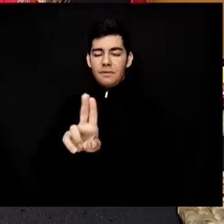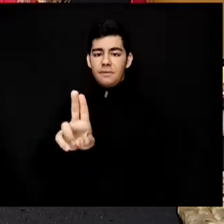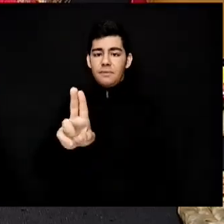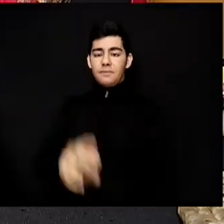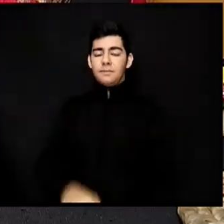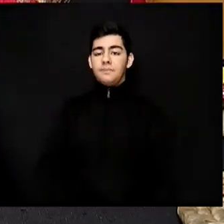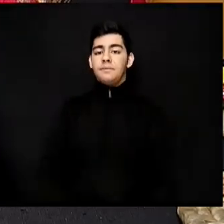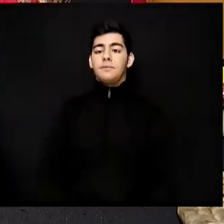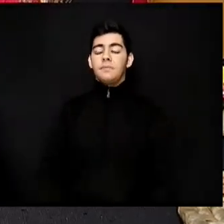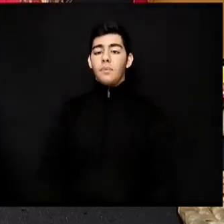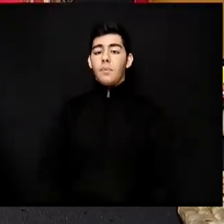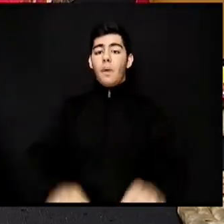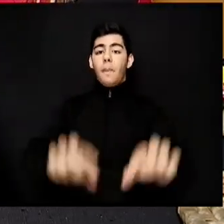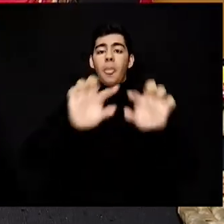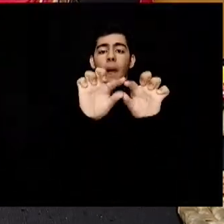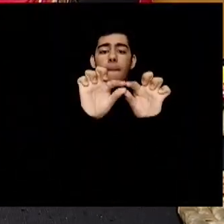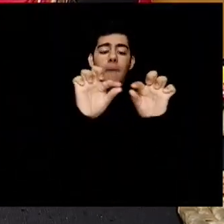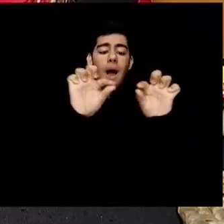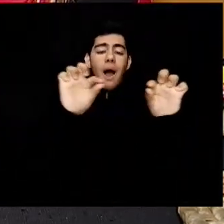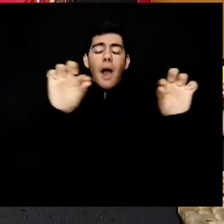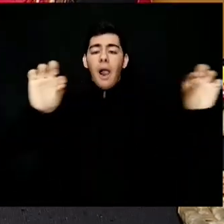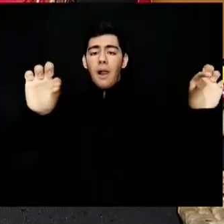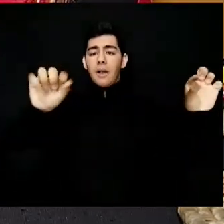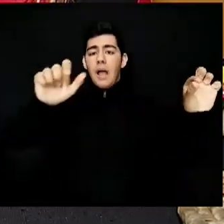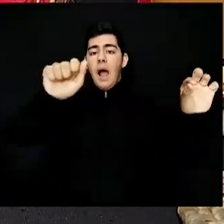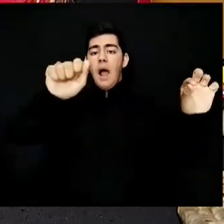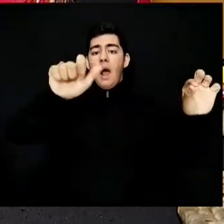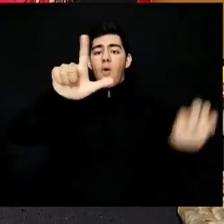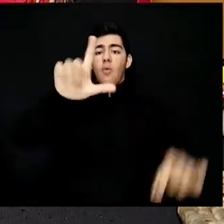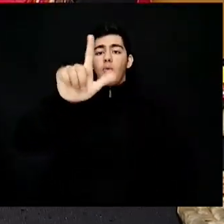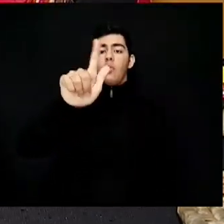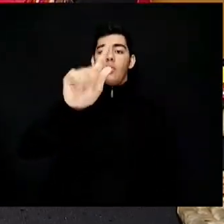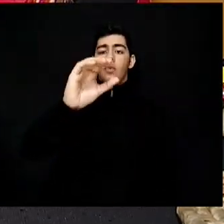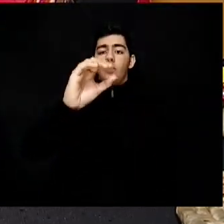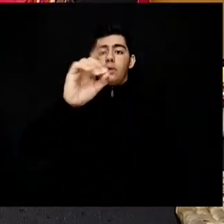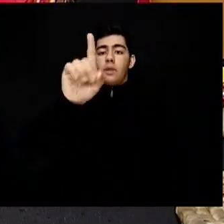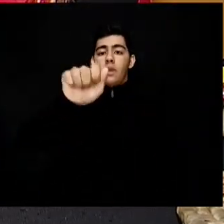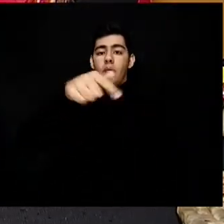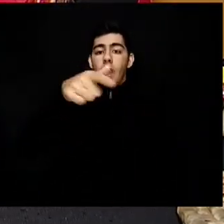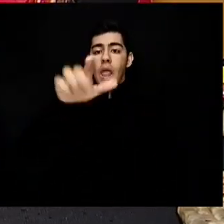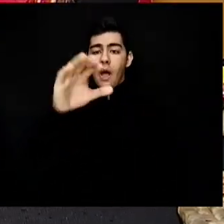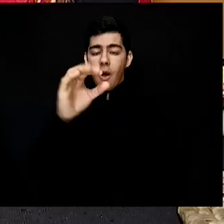ou fio de algodão, que ele é mais